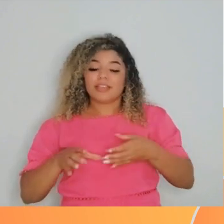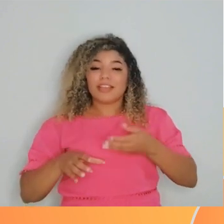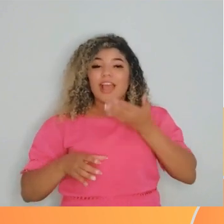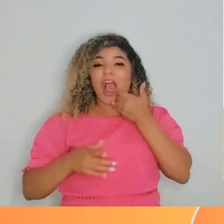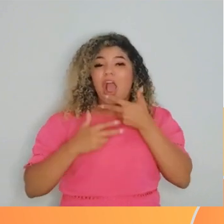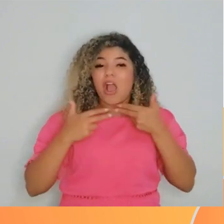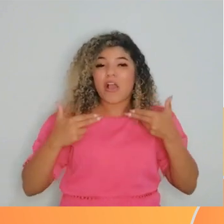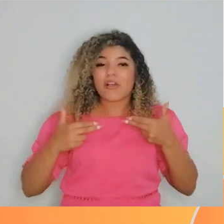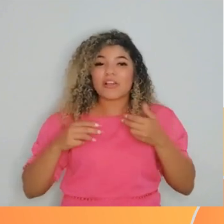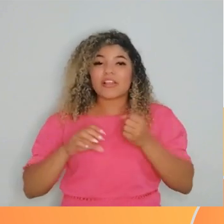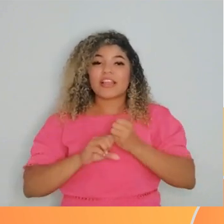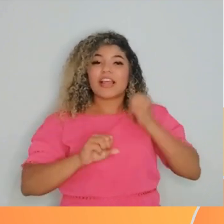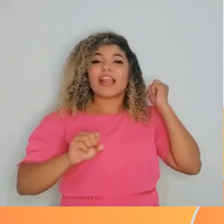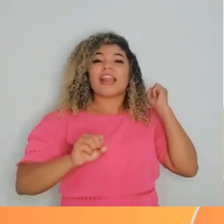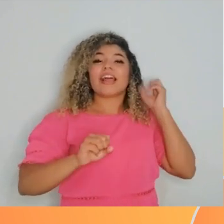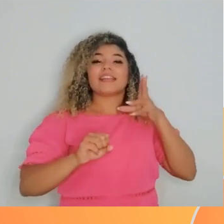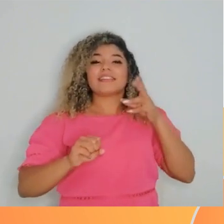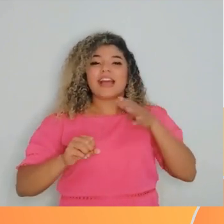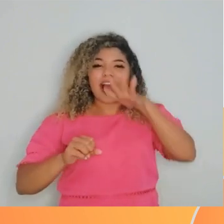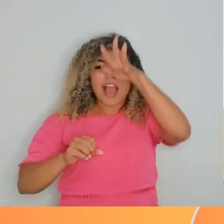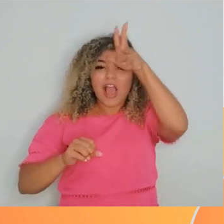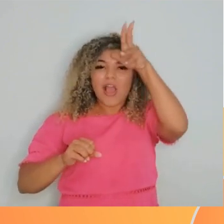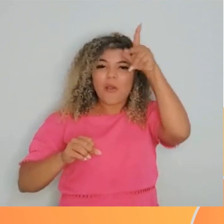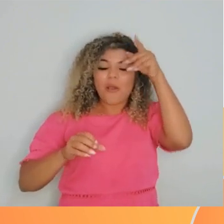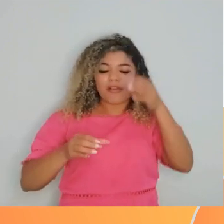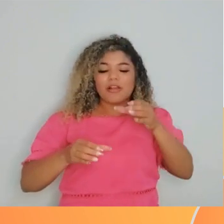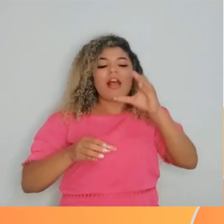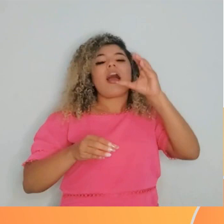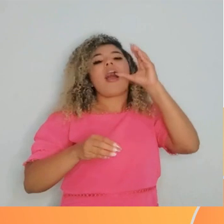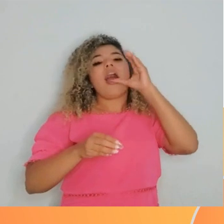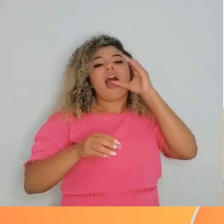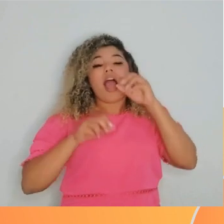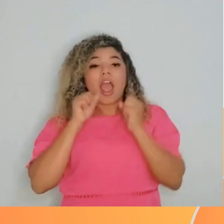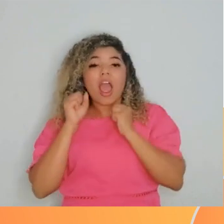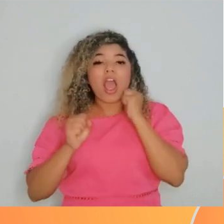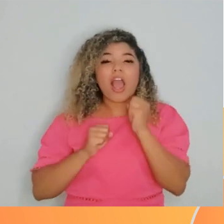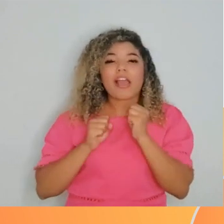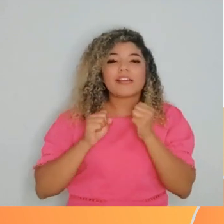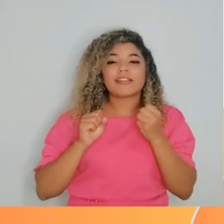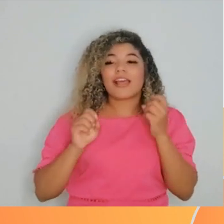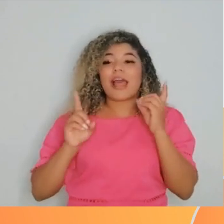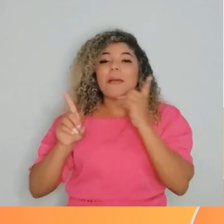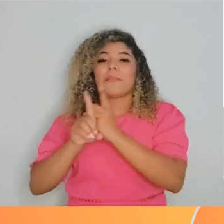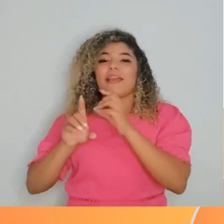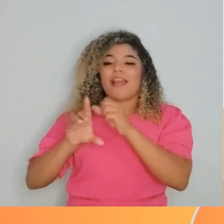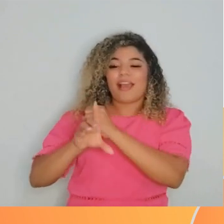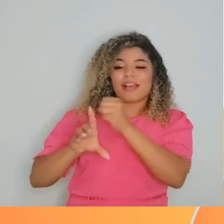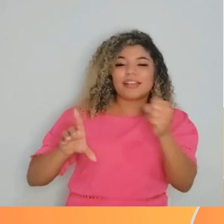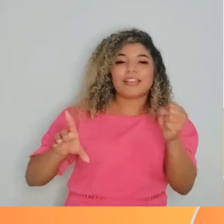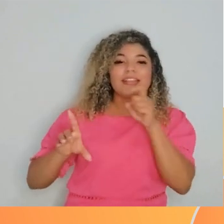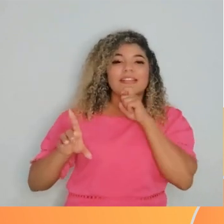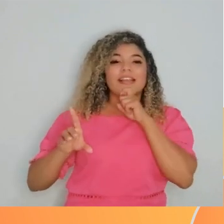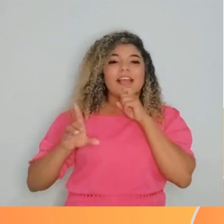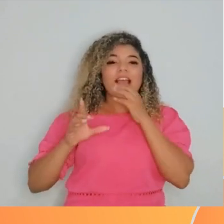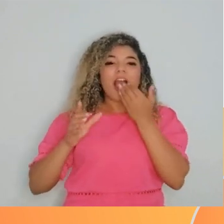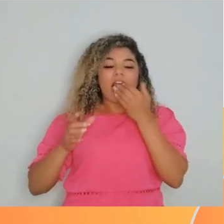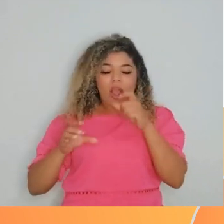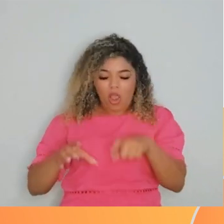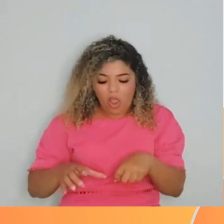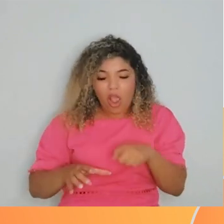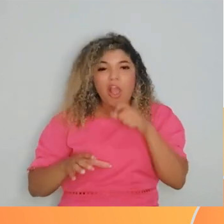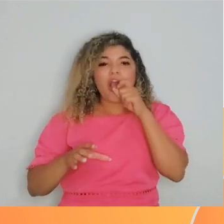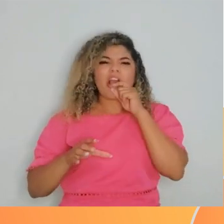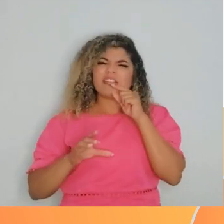Um alimento. Lançamento do quê? Do refrigerante dentro da boca. A corrida até a geladeira. Abdominais para